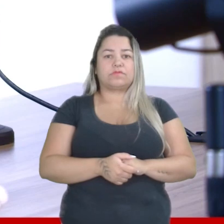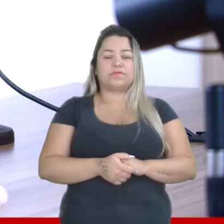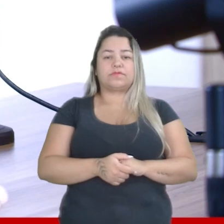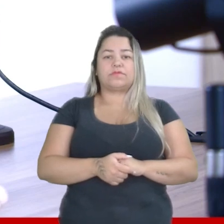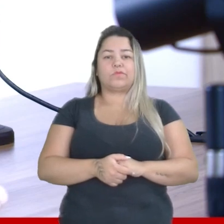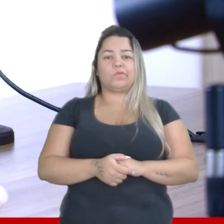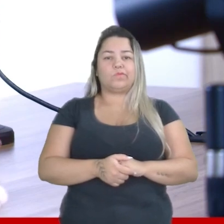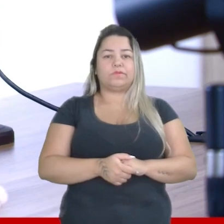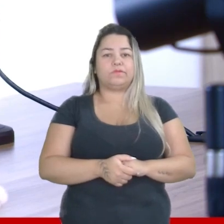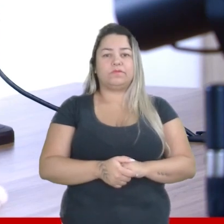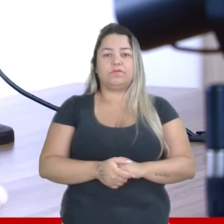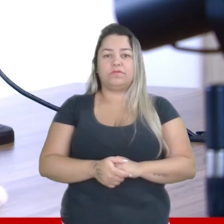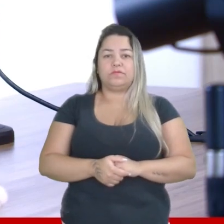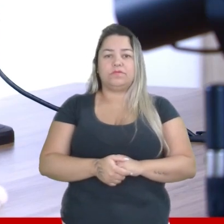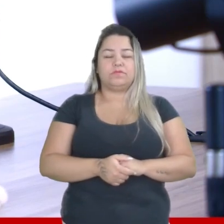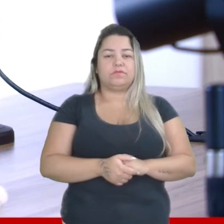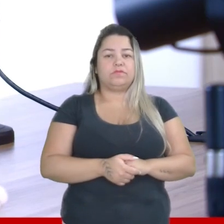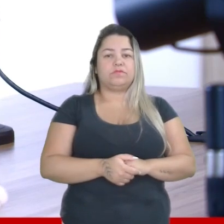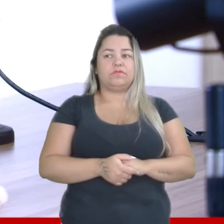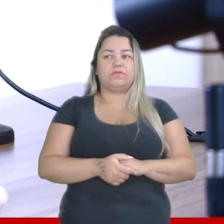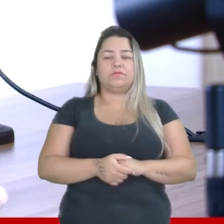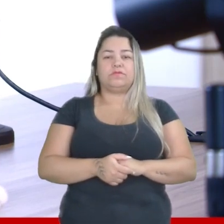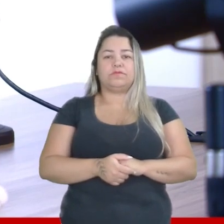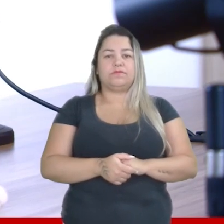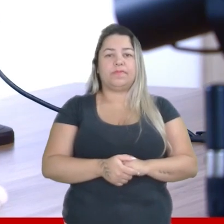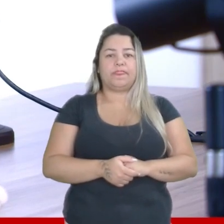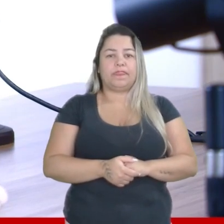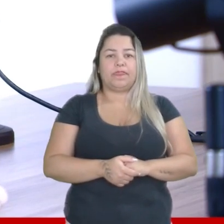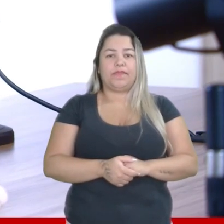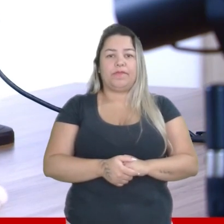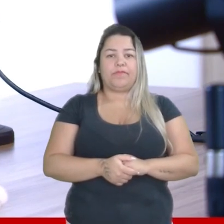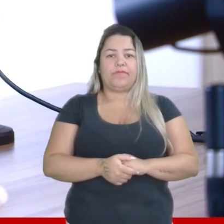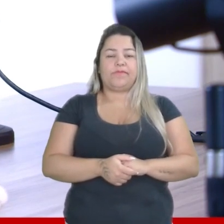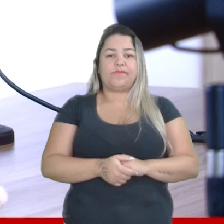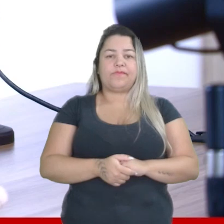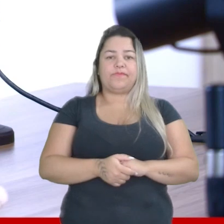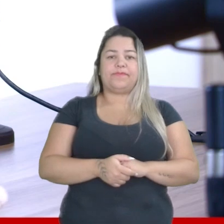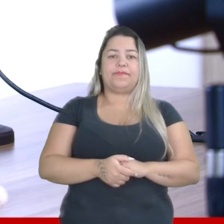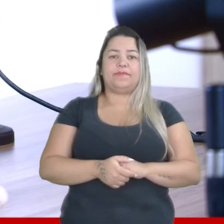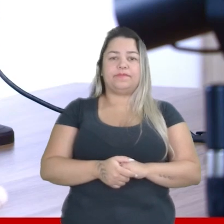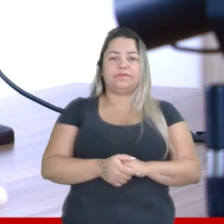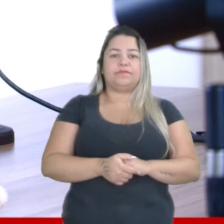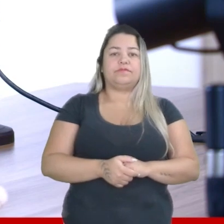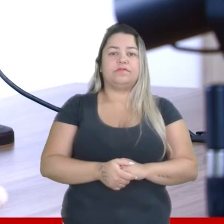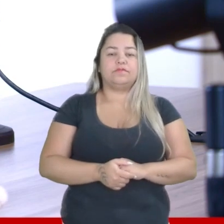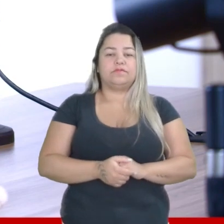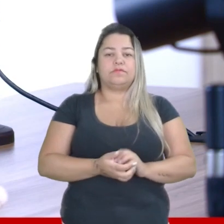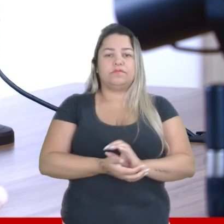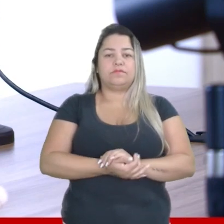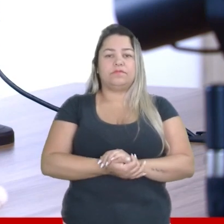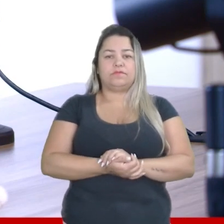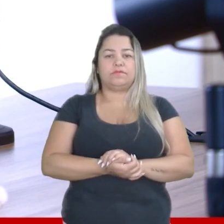intuito de se criar um calendário de atividades voltada, né, à luta